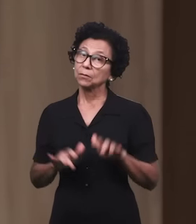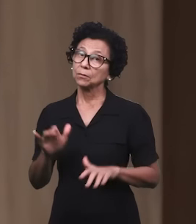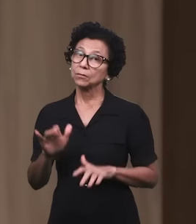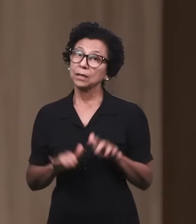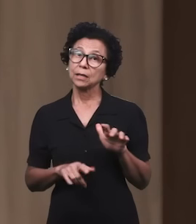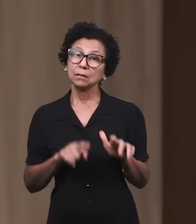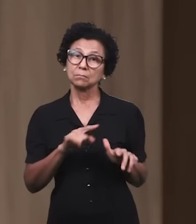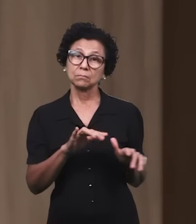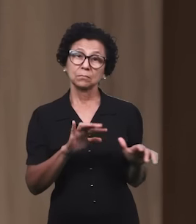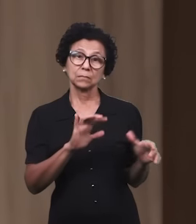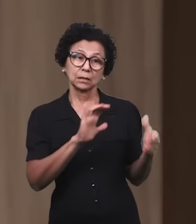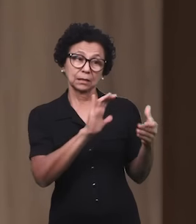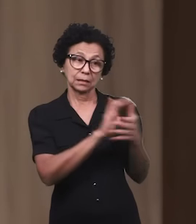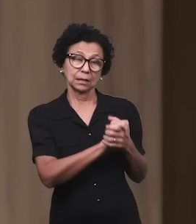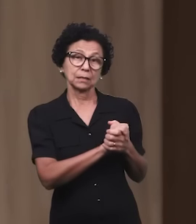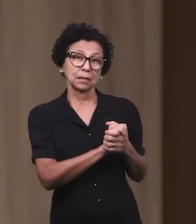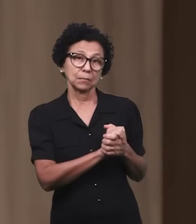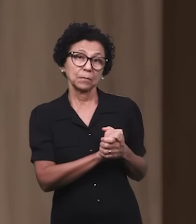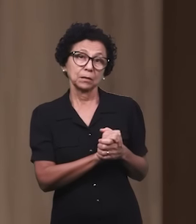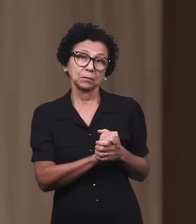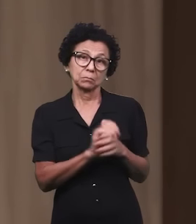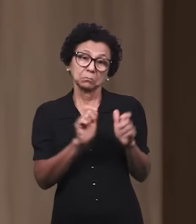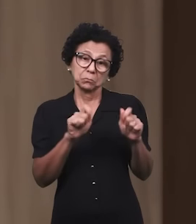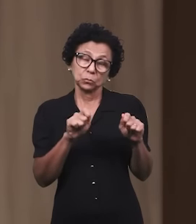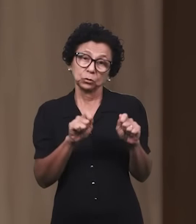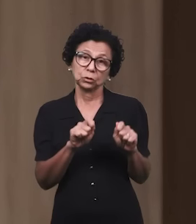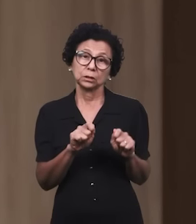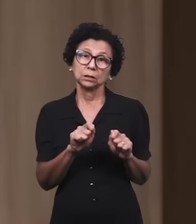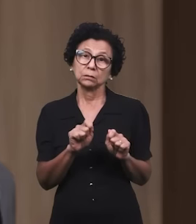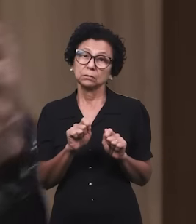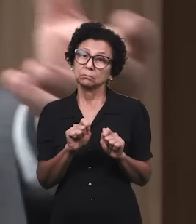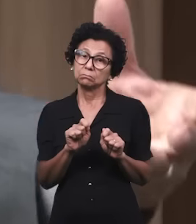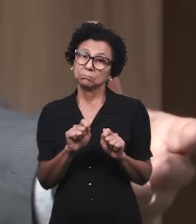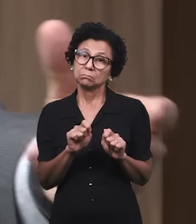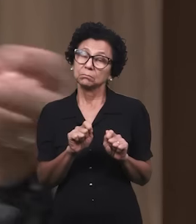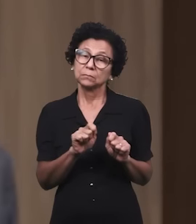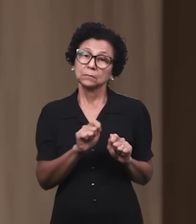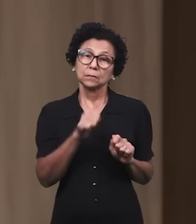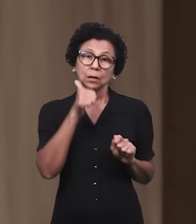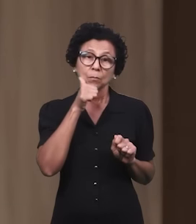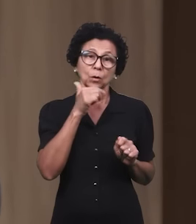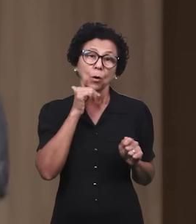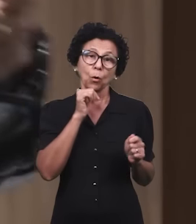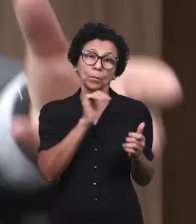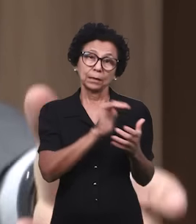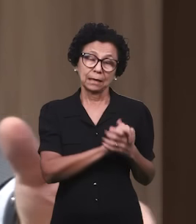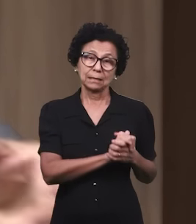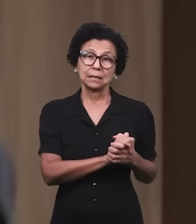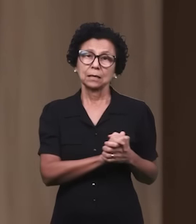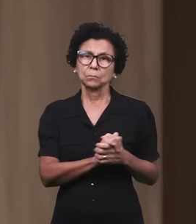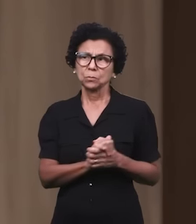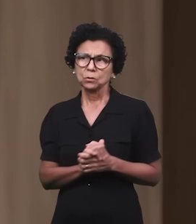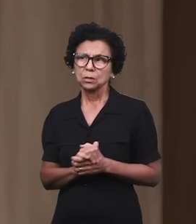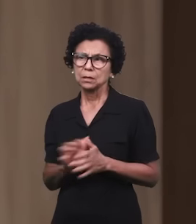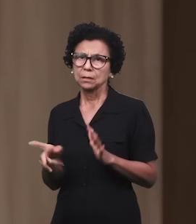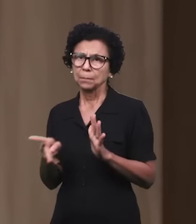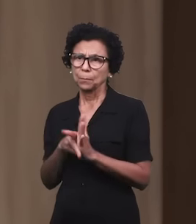da família de Maria, porque Maria, ela tem uma participação de chamar